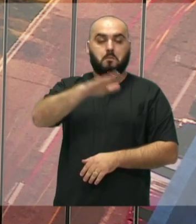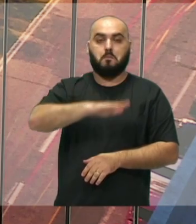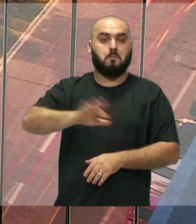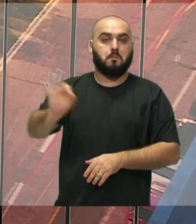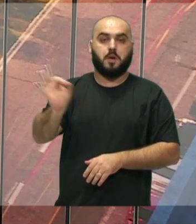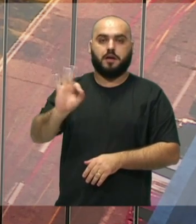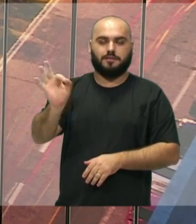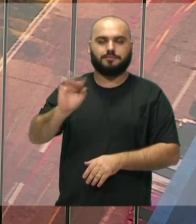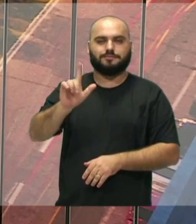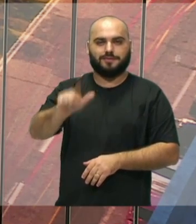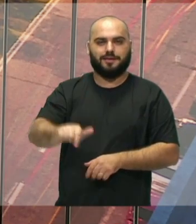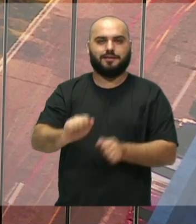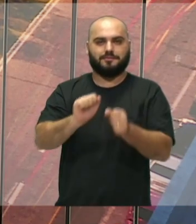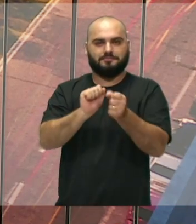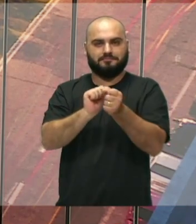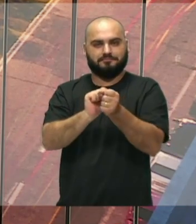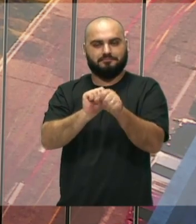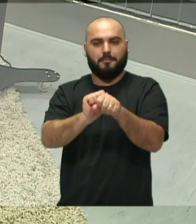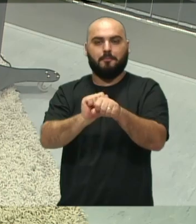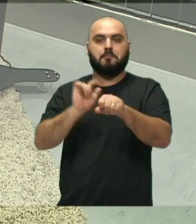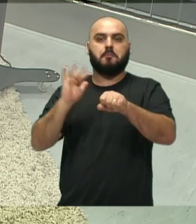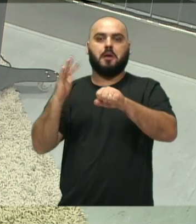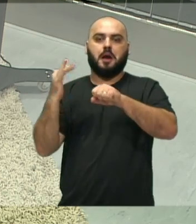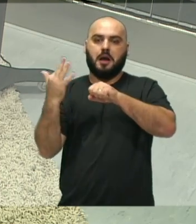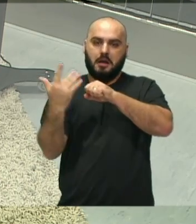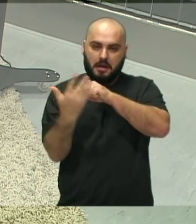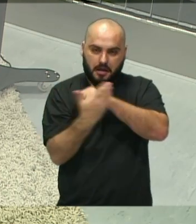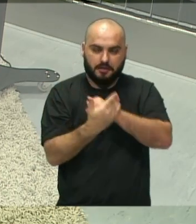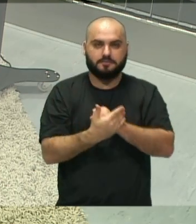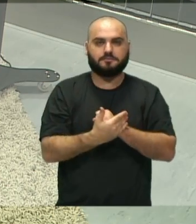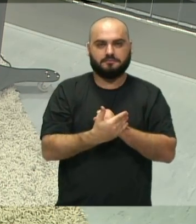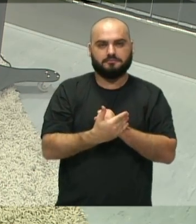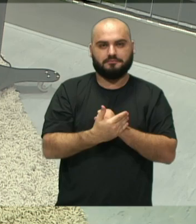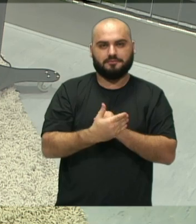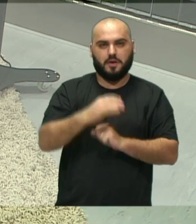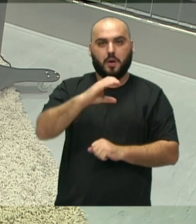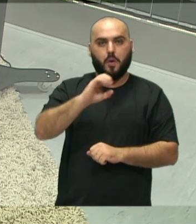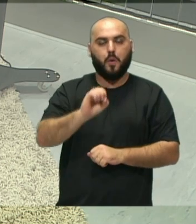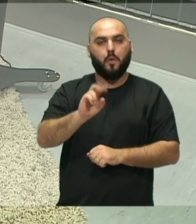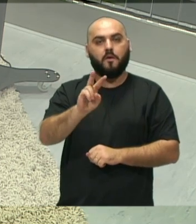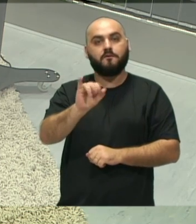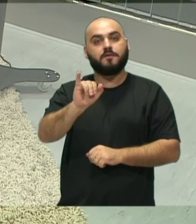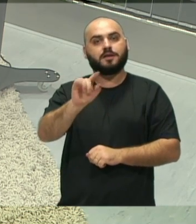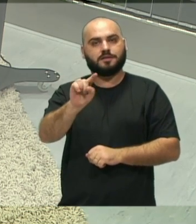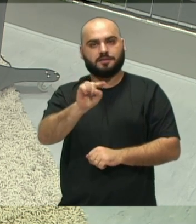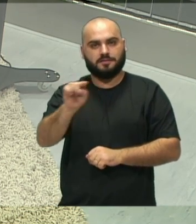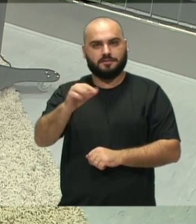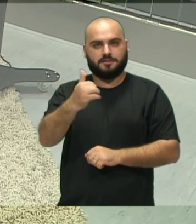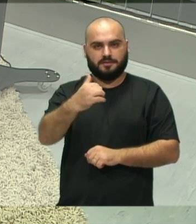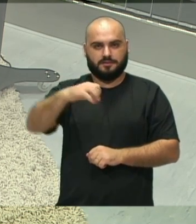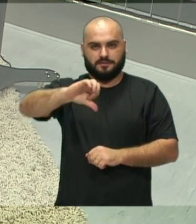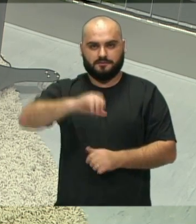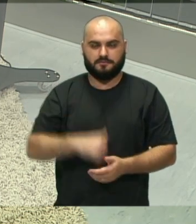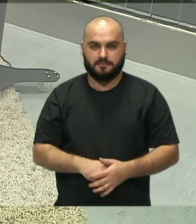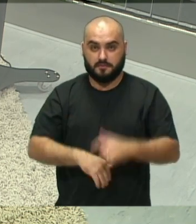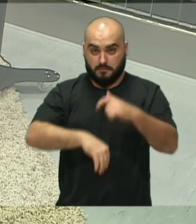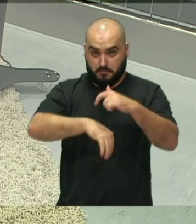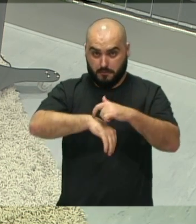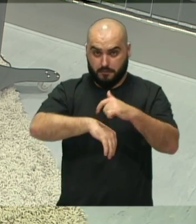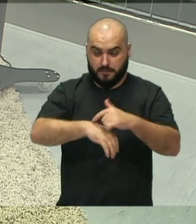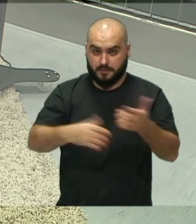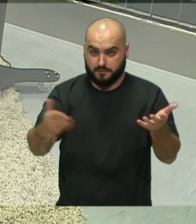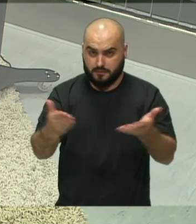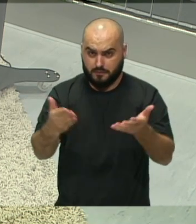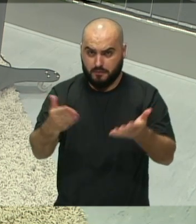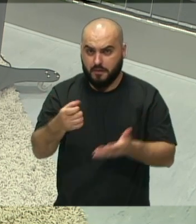da pandemia de Covid-19. Então, a gente agora, no momento em que grava essa entrevista, passa o país e